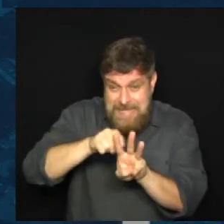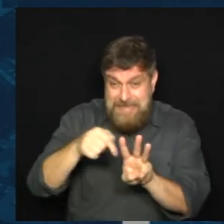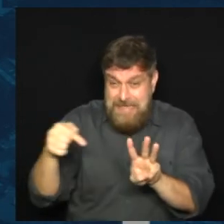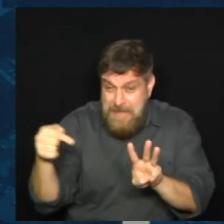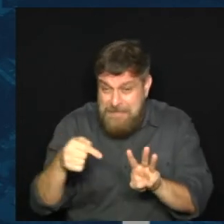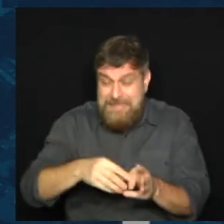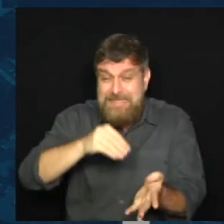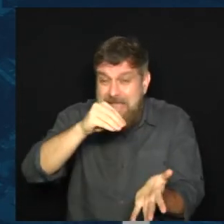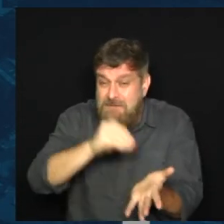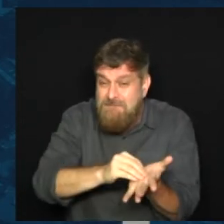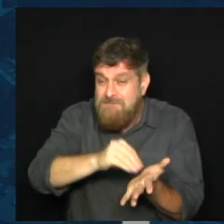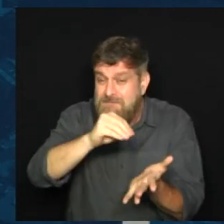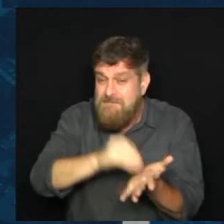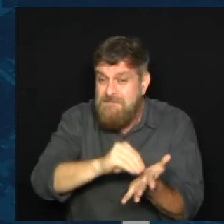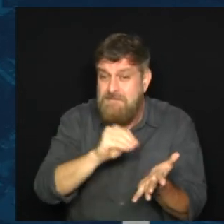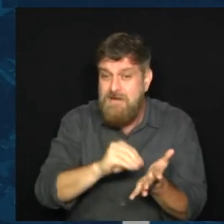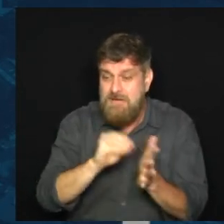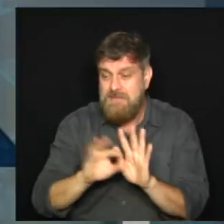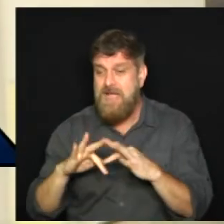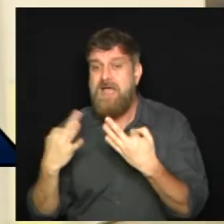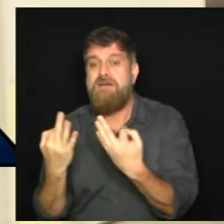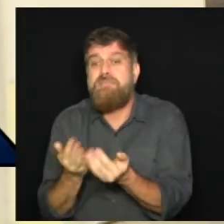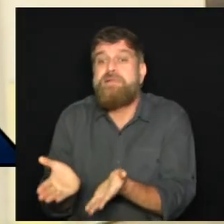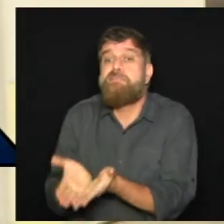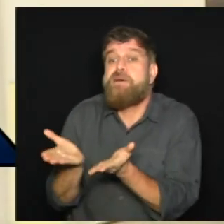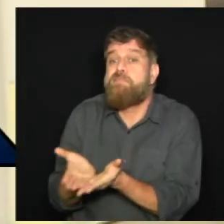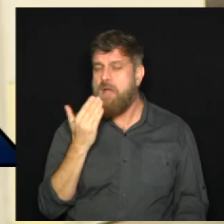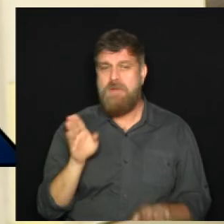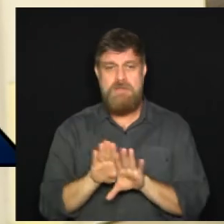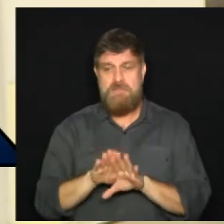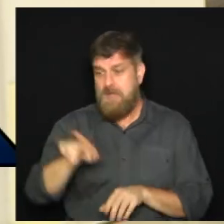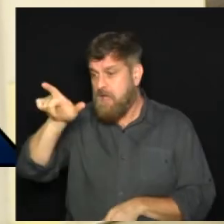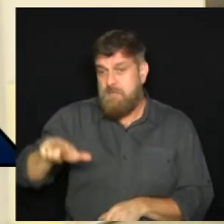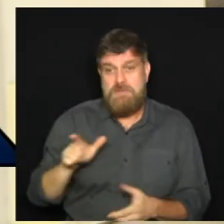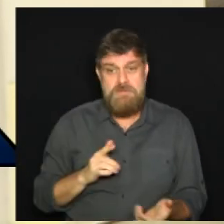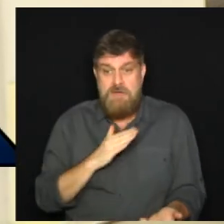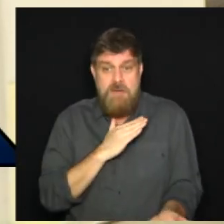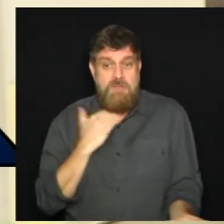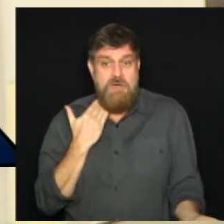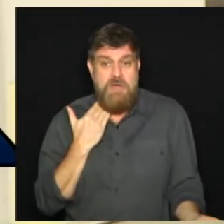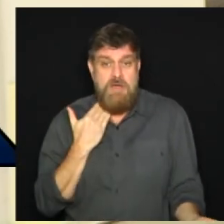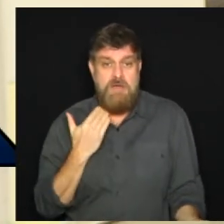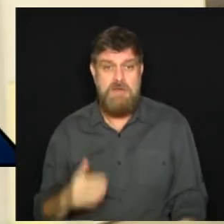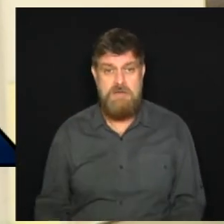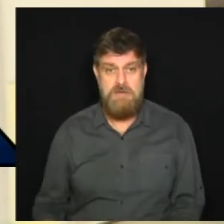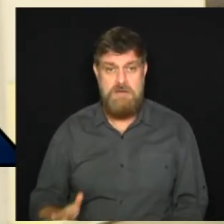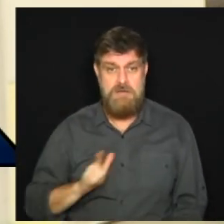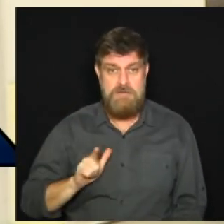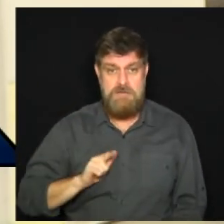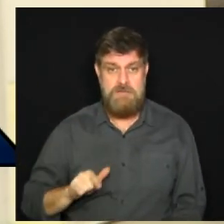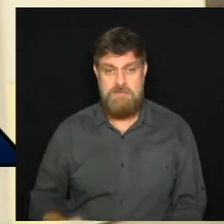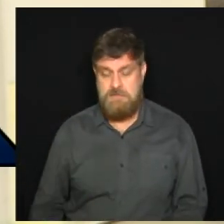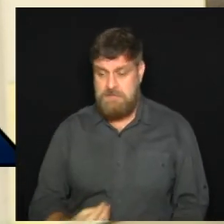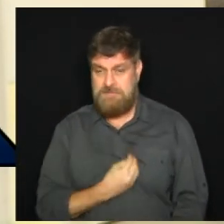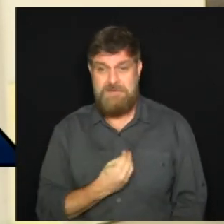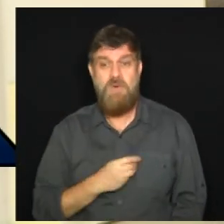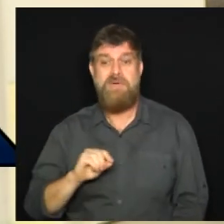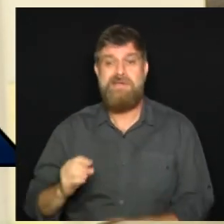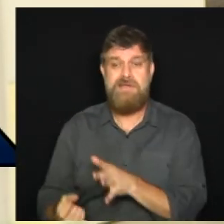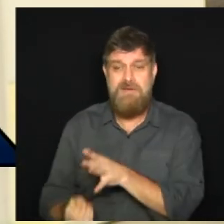que está em falta a famílias de baixa renda. Esse medicamento é o alimento integral que essa pessoa ela recebe